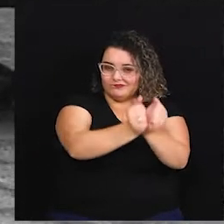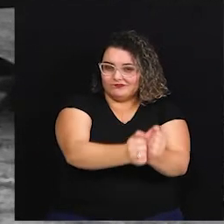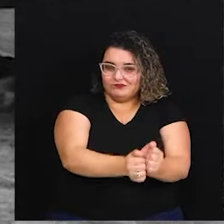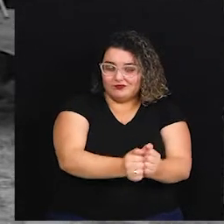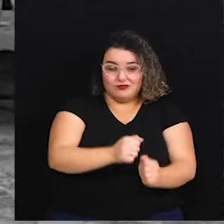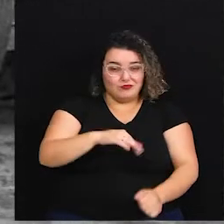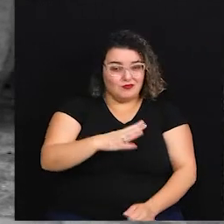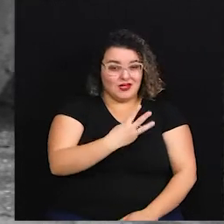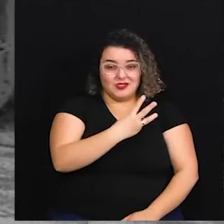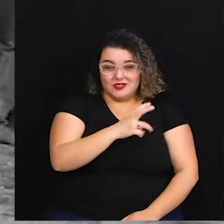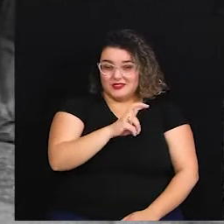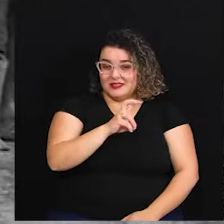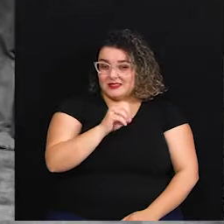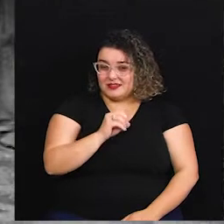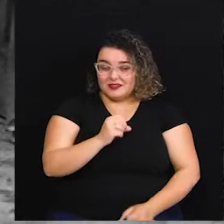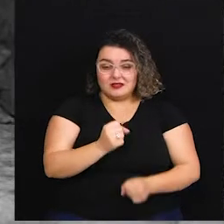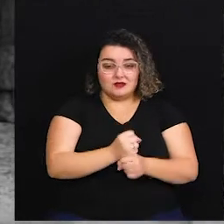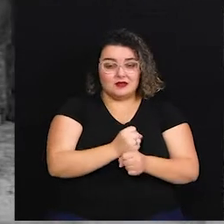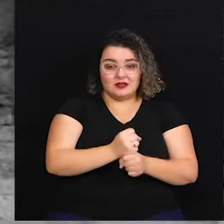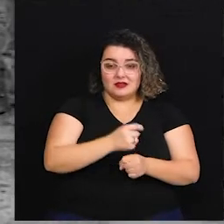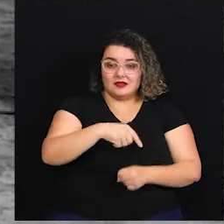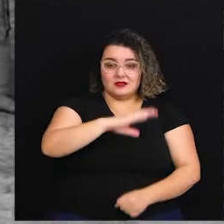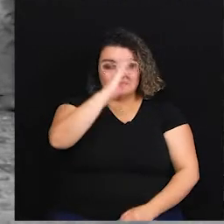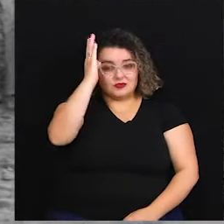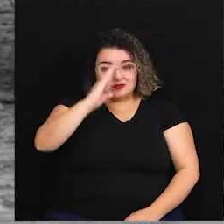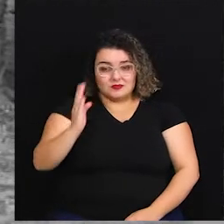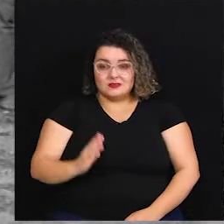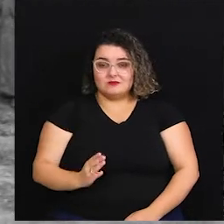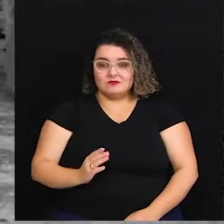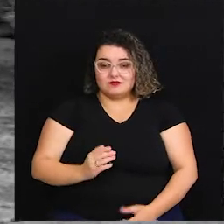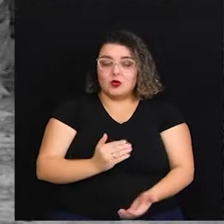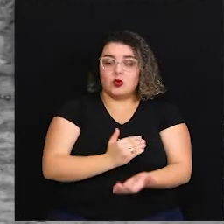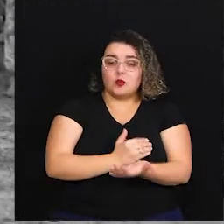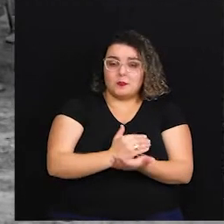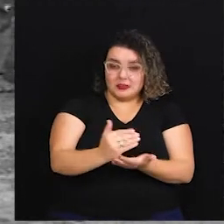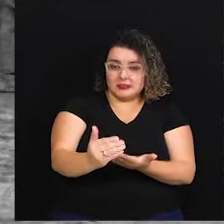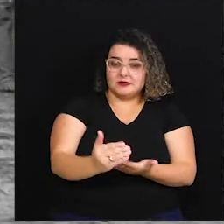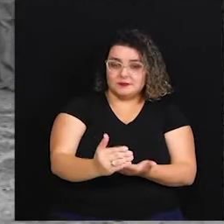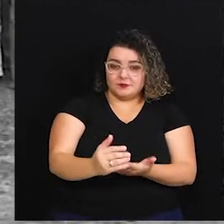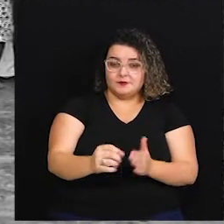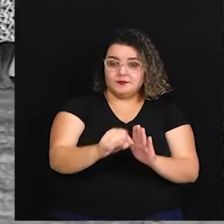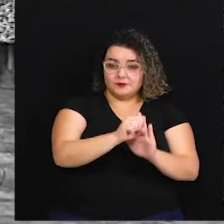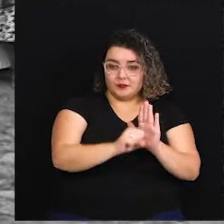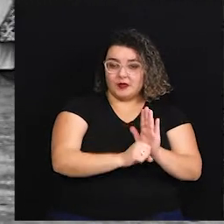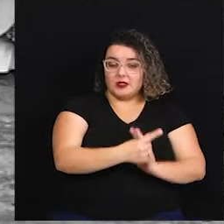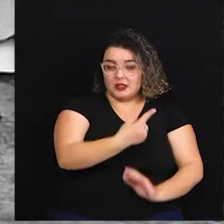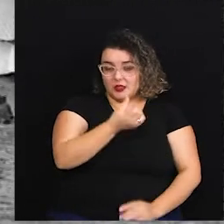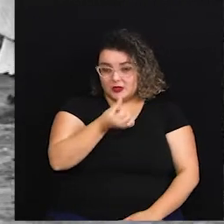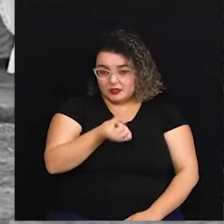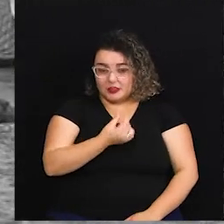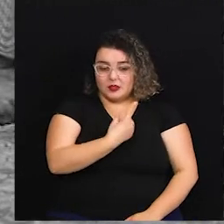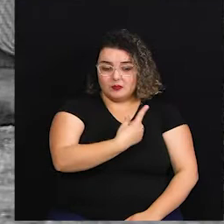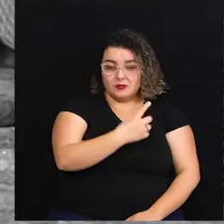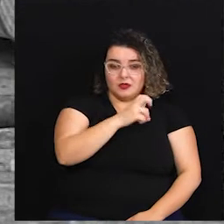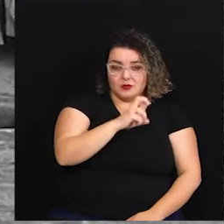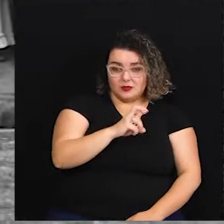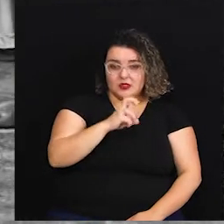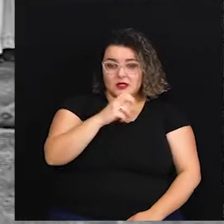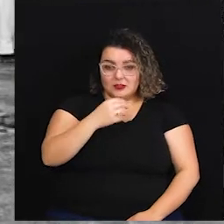escravagista que durou mais de 350 anos. A escravidão no Brasil foi iniciada no século XVI,